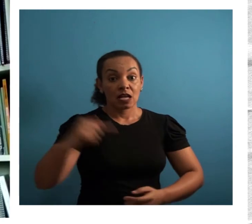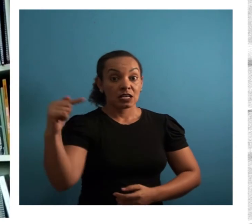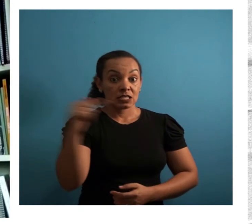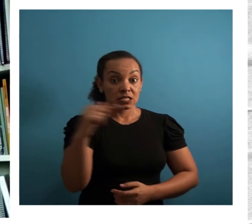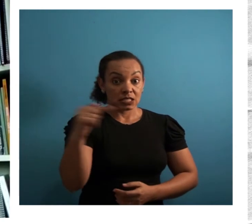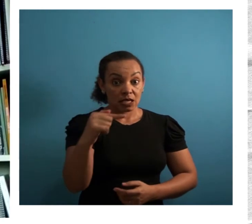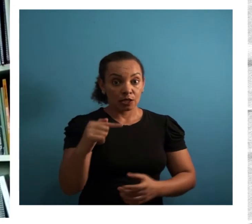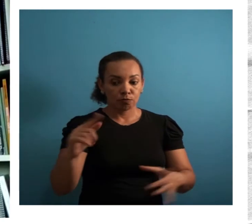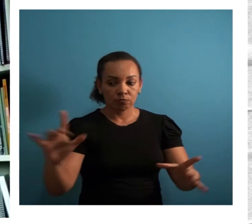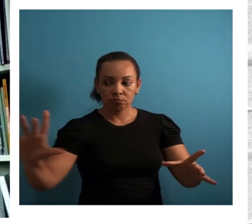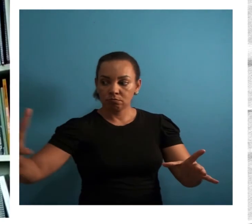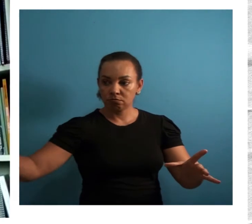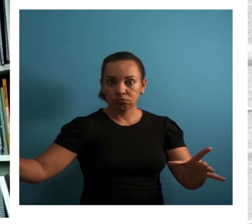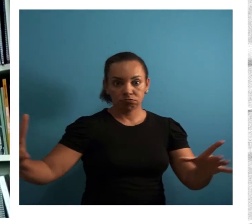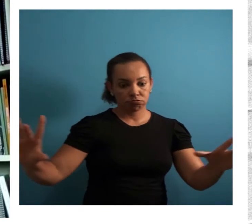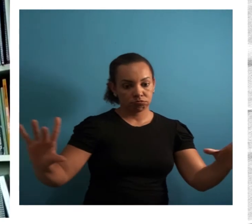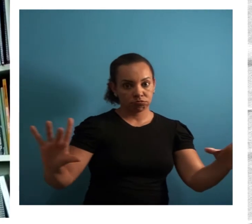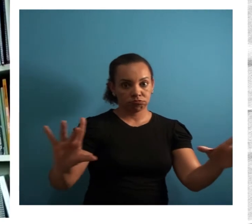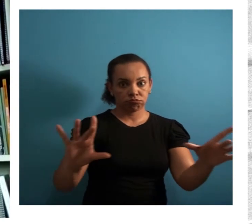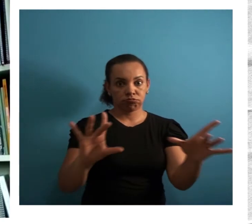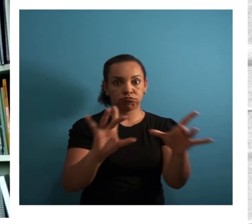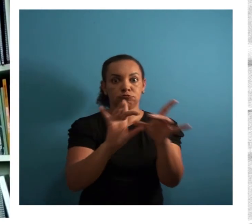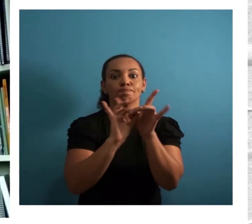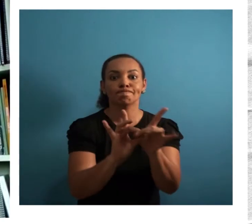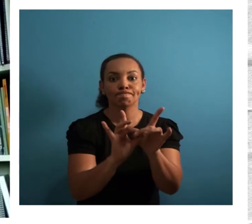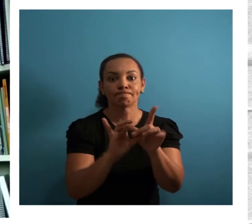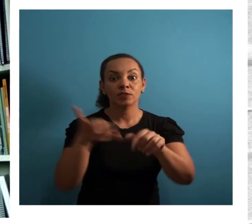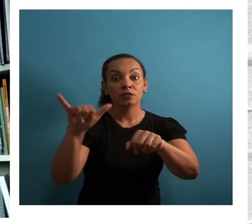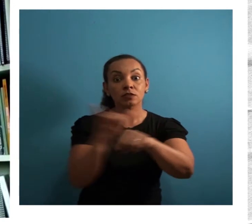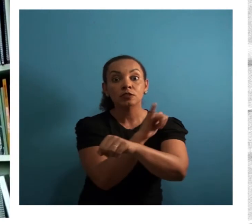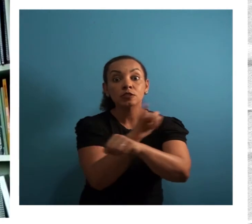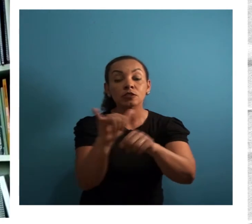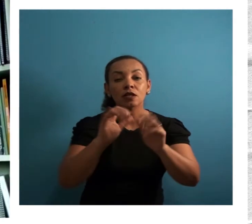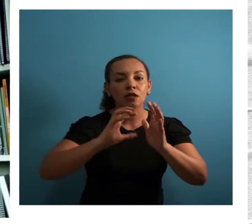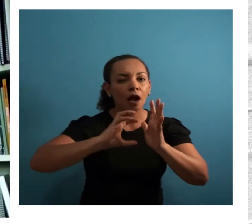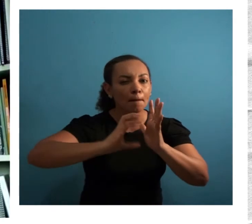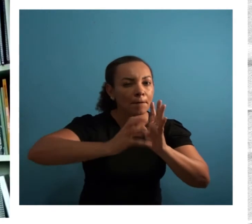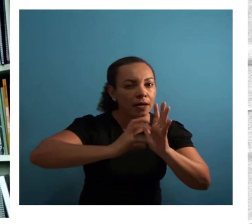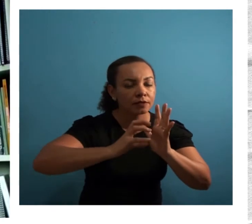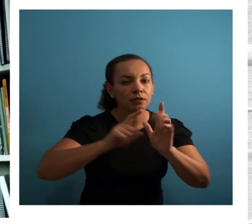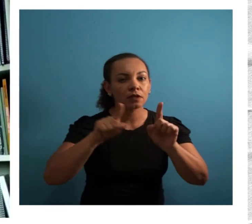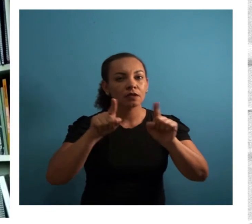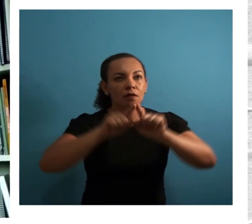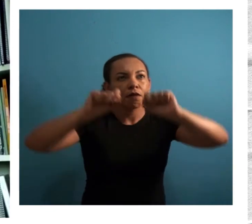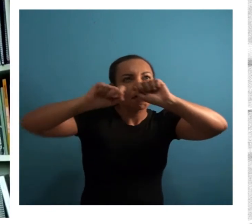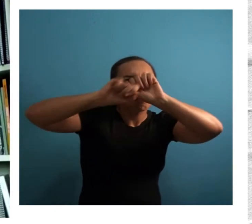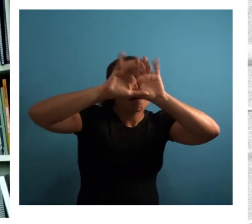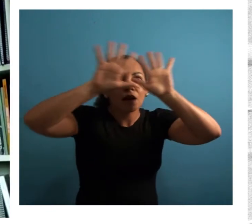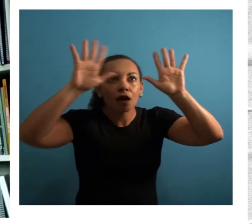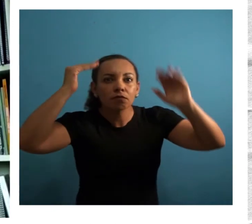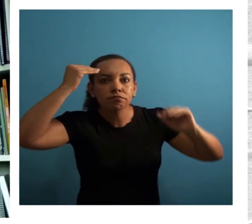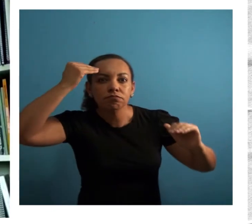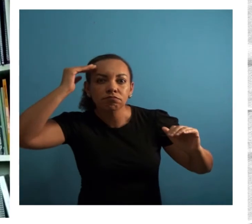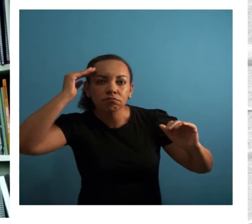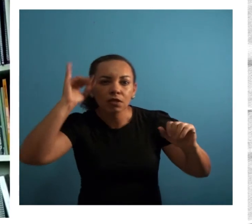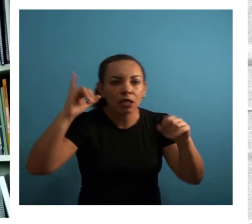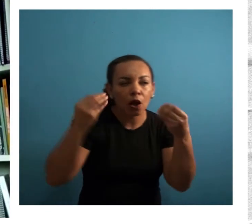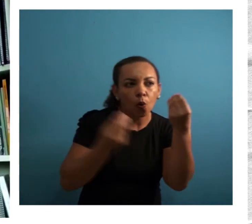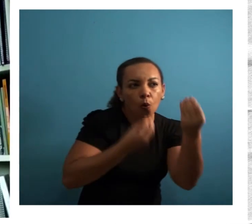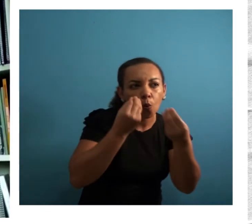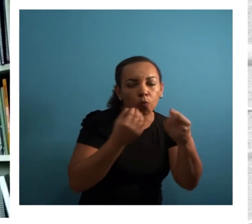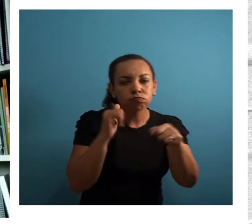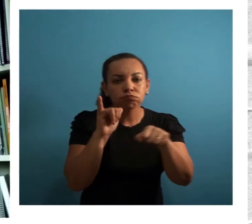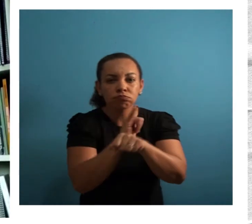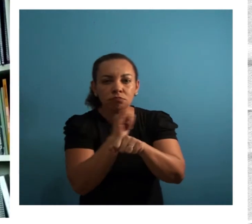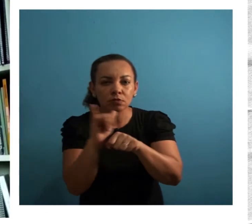em torno de uma estratégia partidária que tenha clareza da estratégia a ser definida e que nos